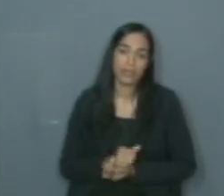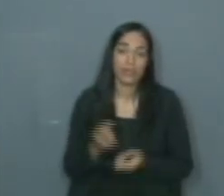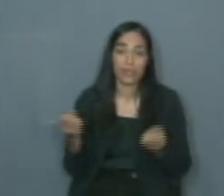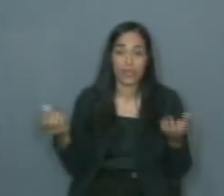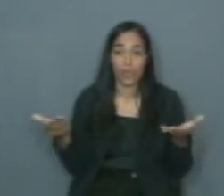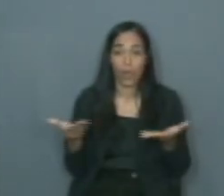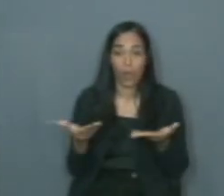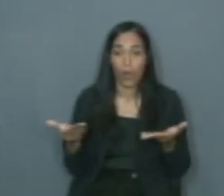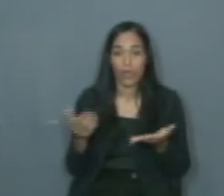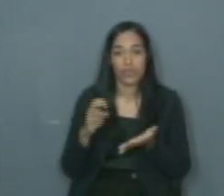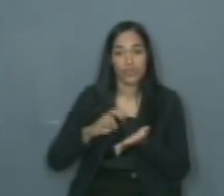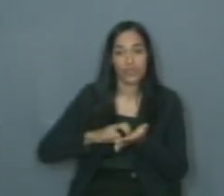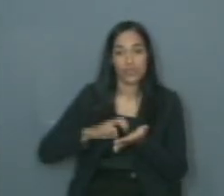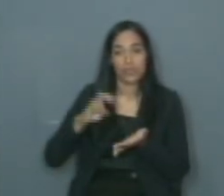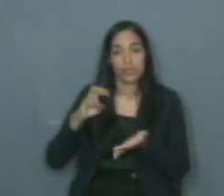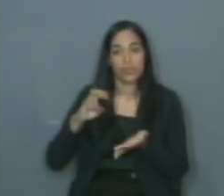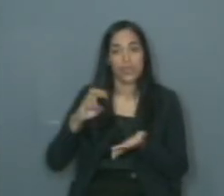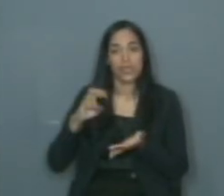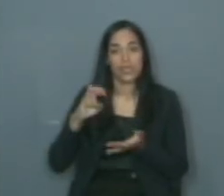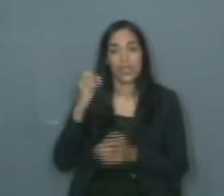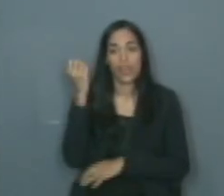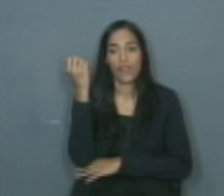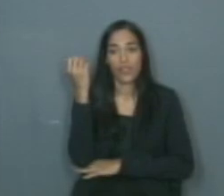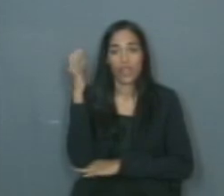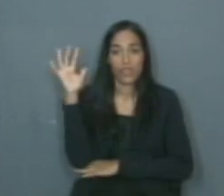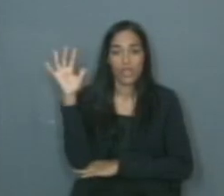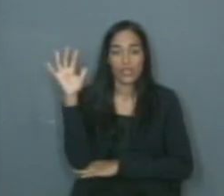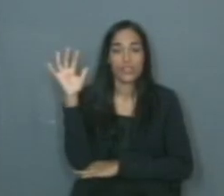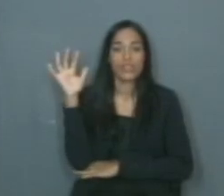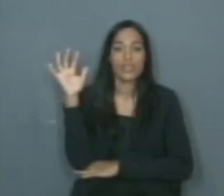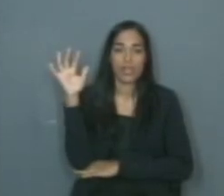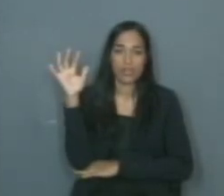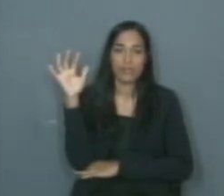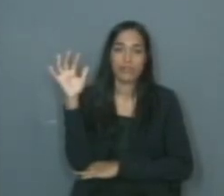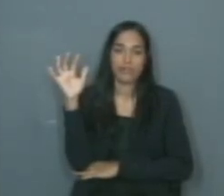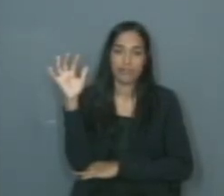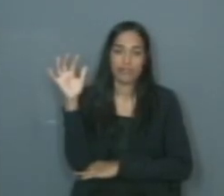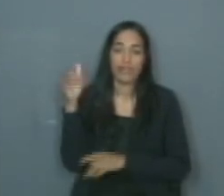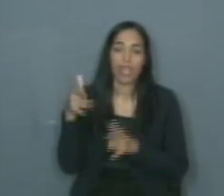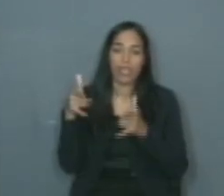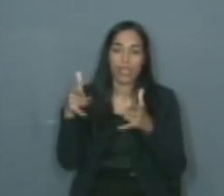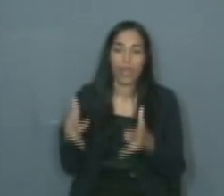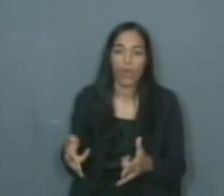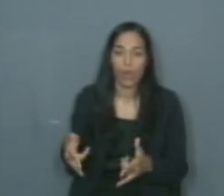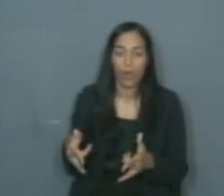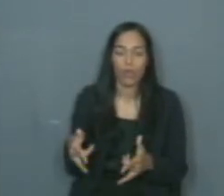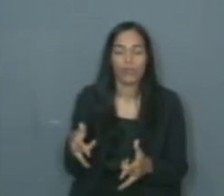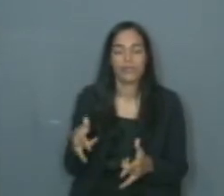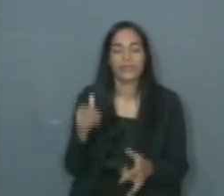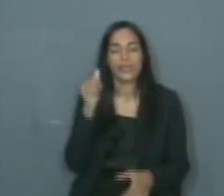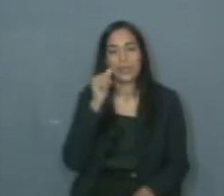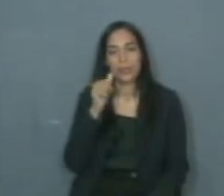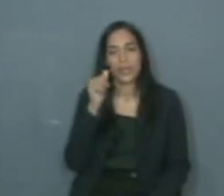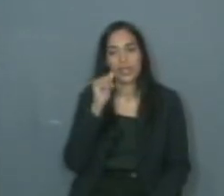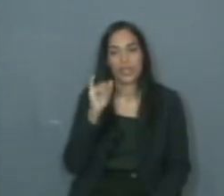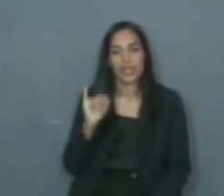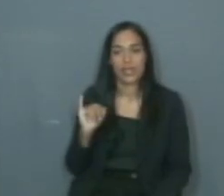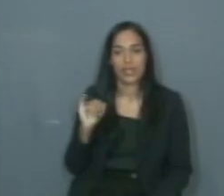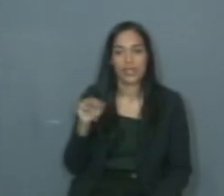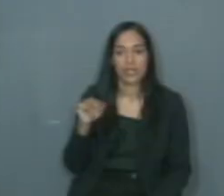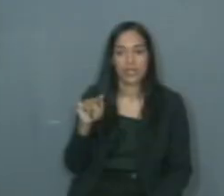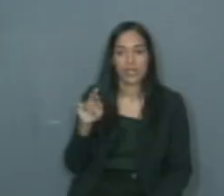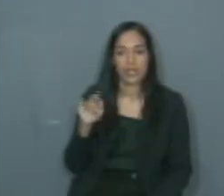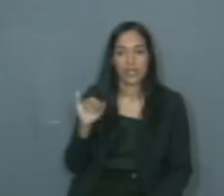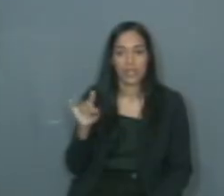Hoje de manhã, Floresta sepultou o corpo da menina Ingrid Vitória. Ingrid, que estava dentro do carro